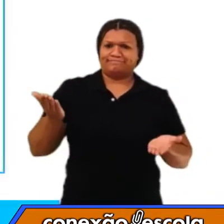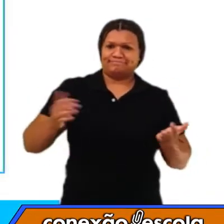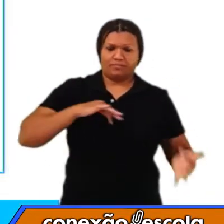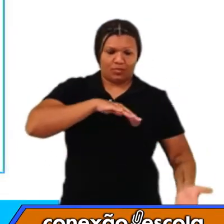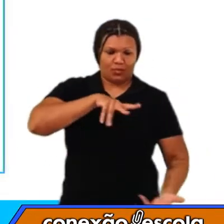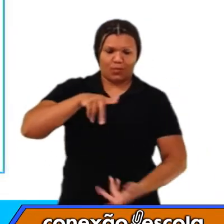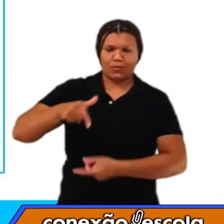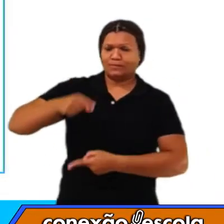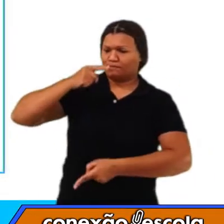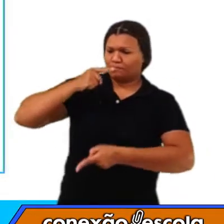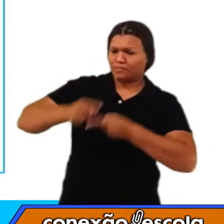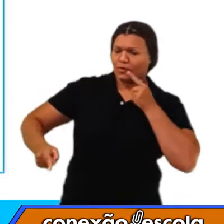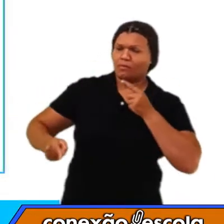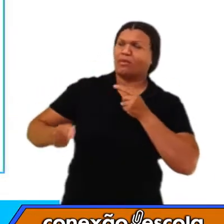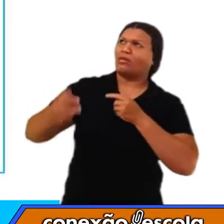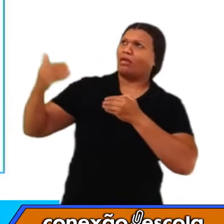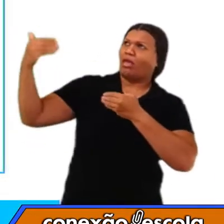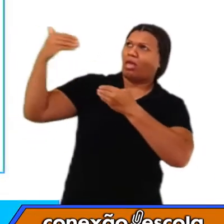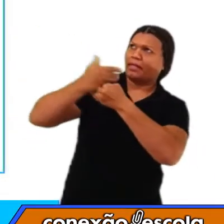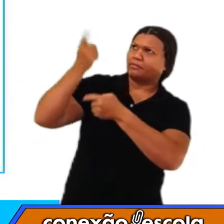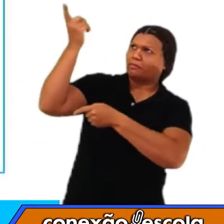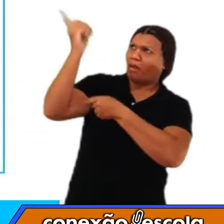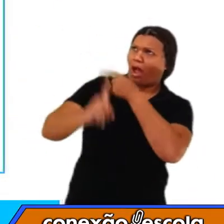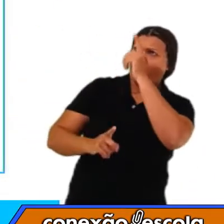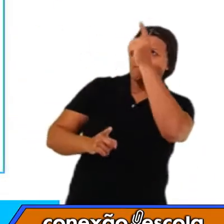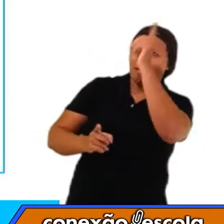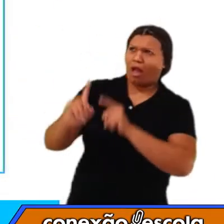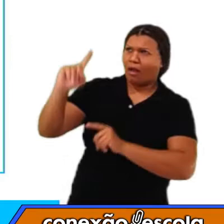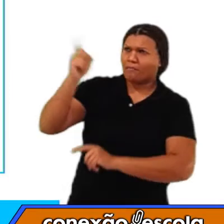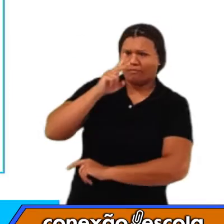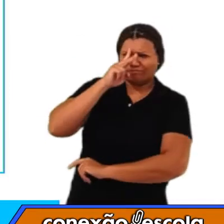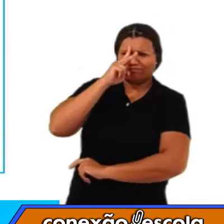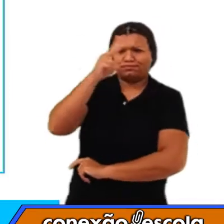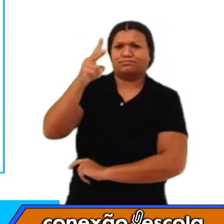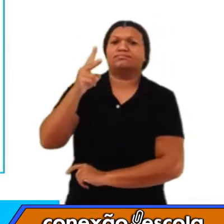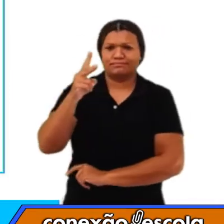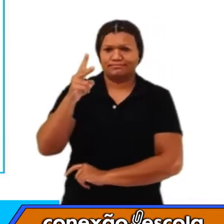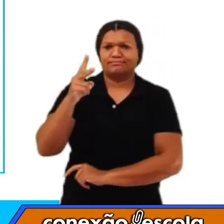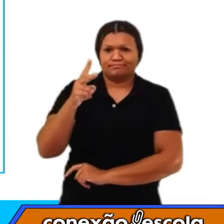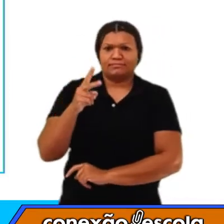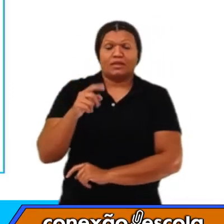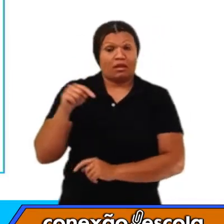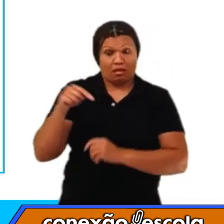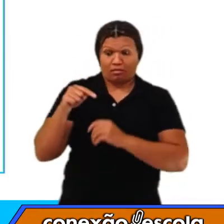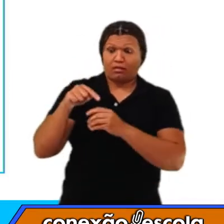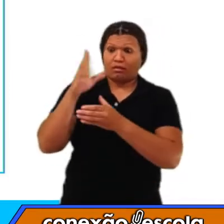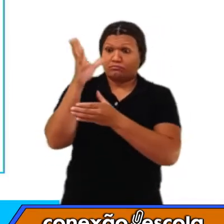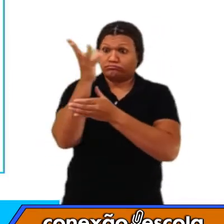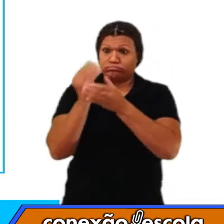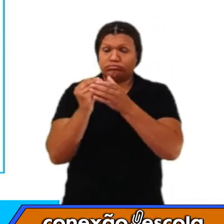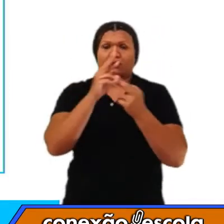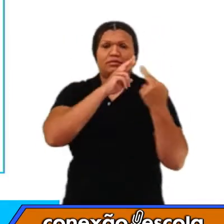impedir a entrada desses raios ultravioleta de forma muito intensa. Essa camada vai filtrar